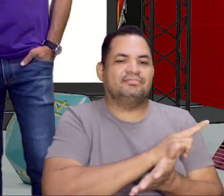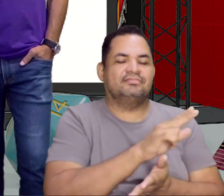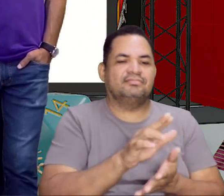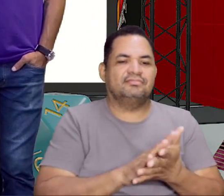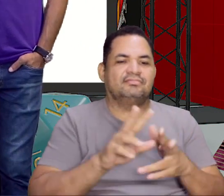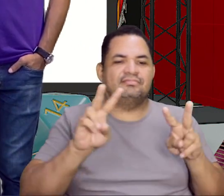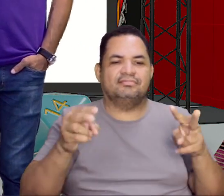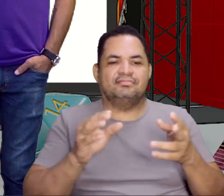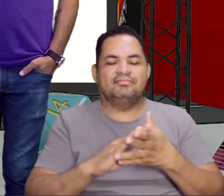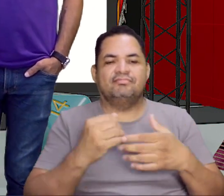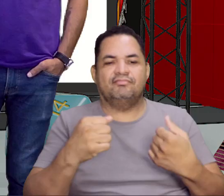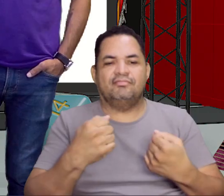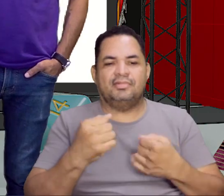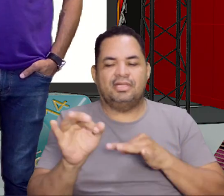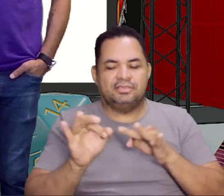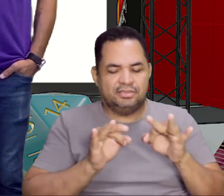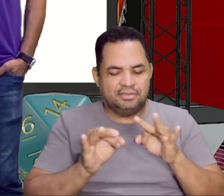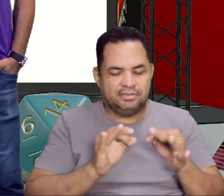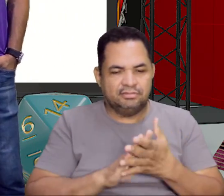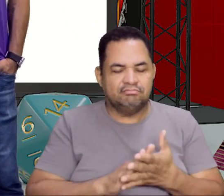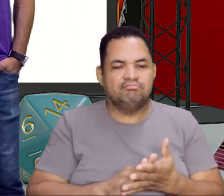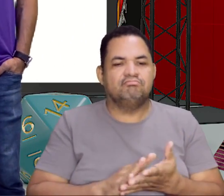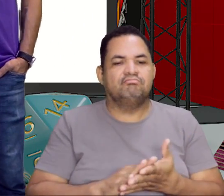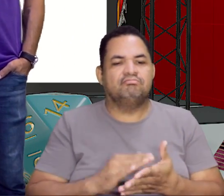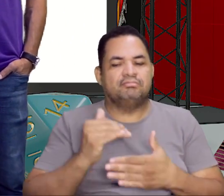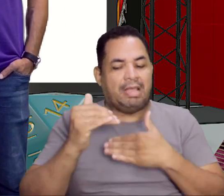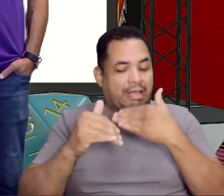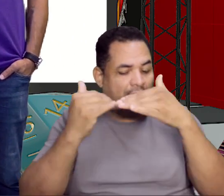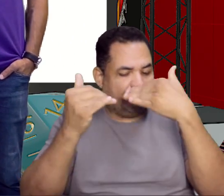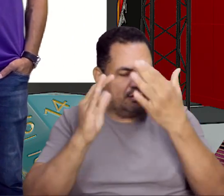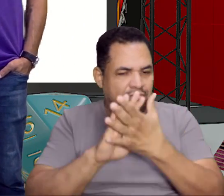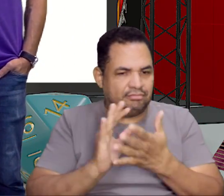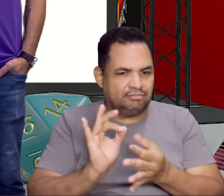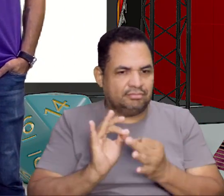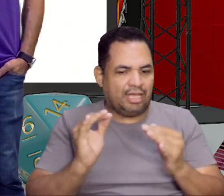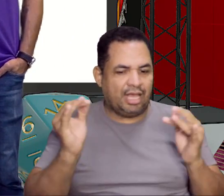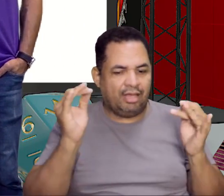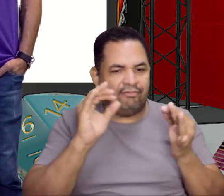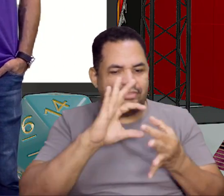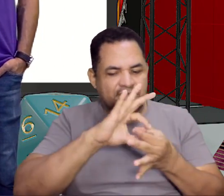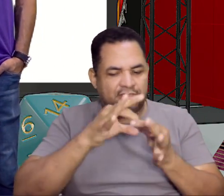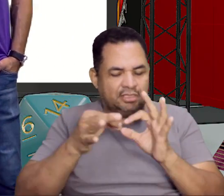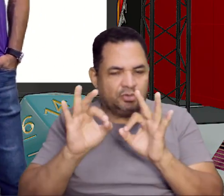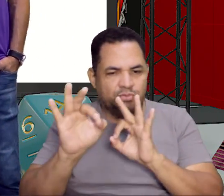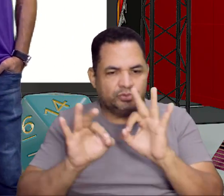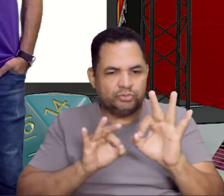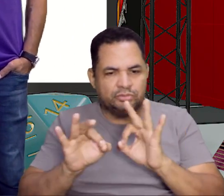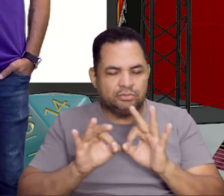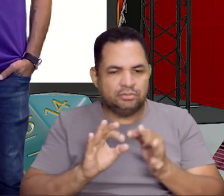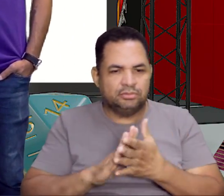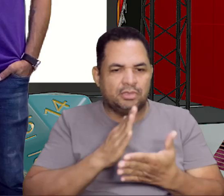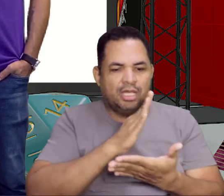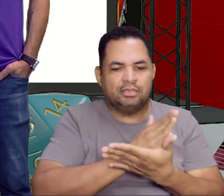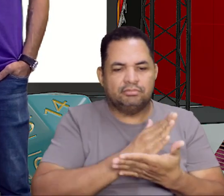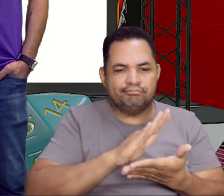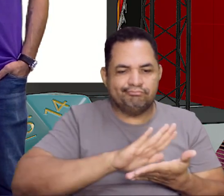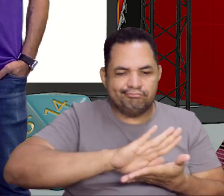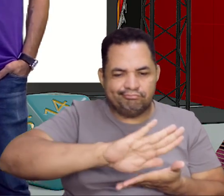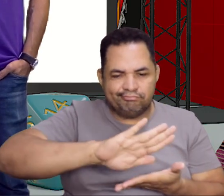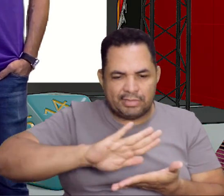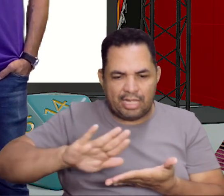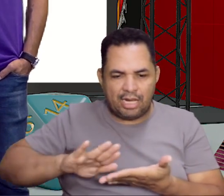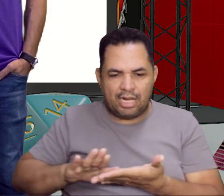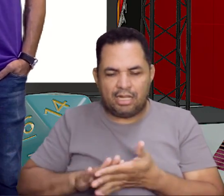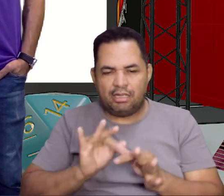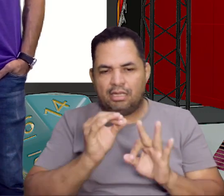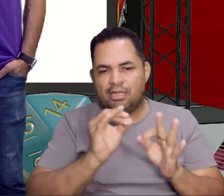variada e você tem que ir pegando o gancho aí de uma coisa para outra e fazendo esse link e claro né separando os assuntos Mas sabendo